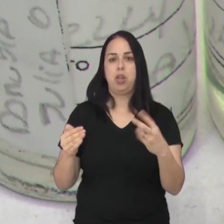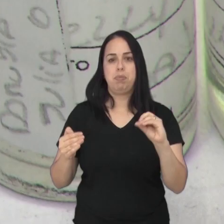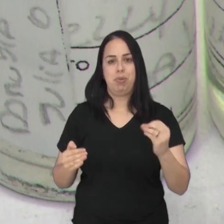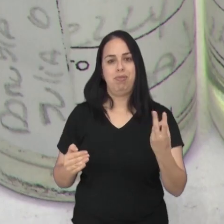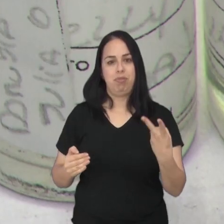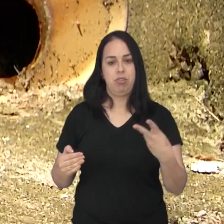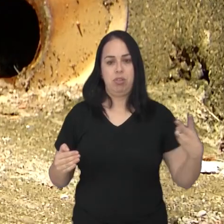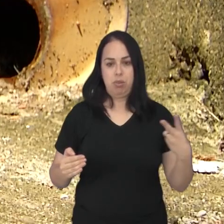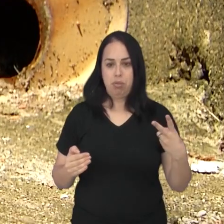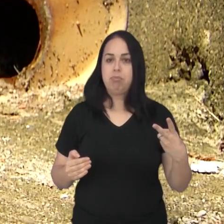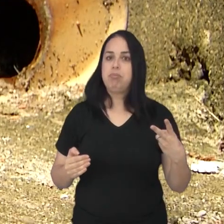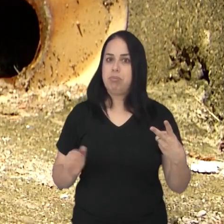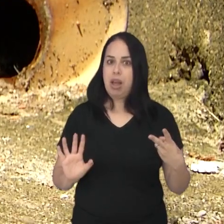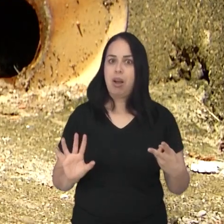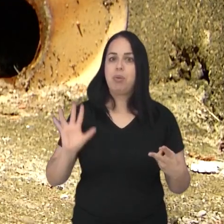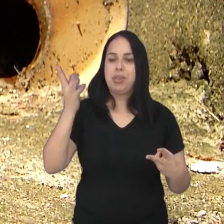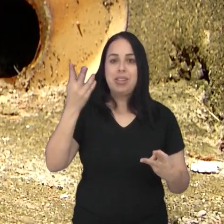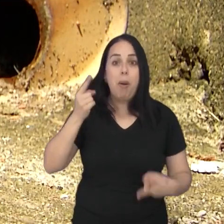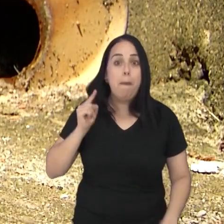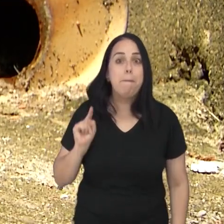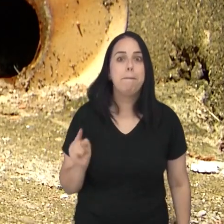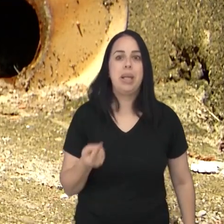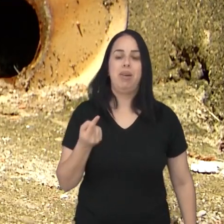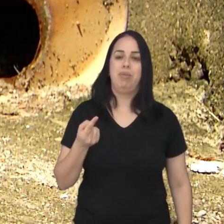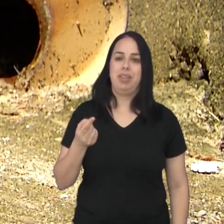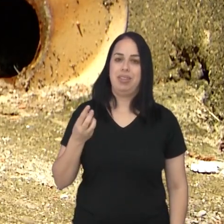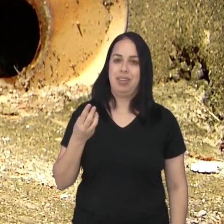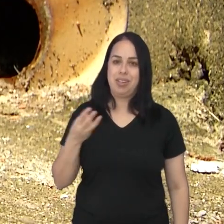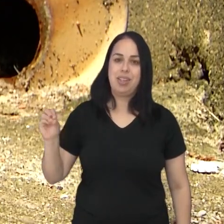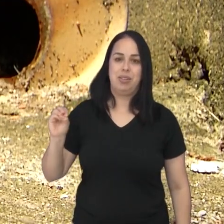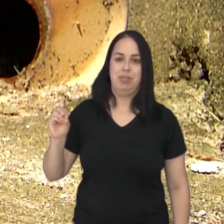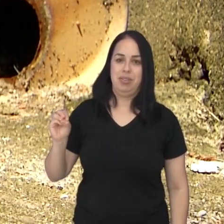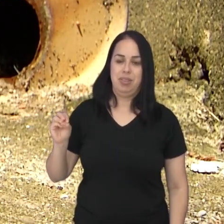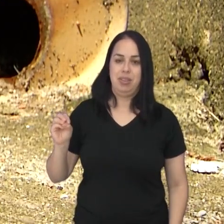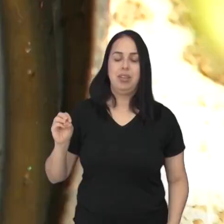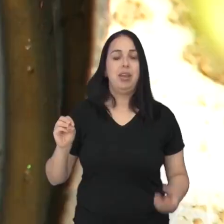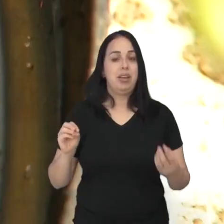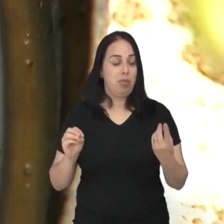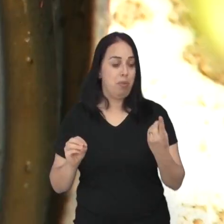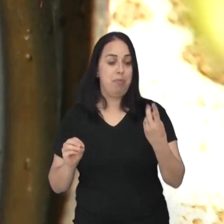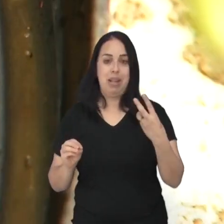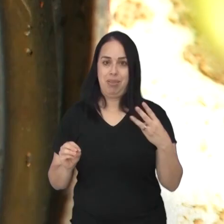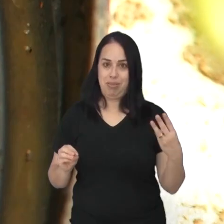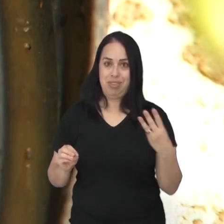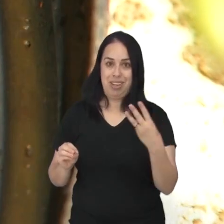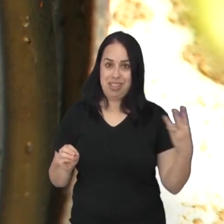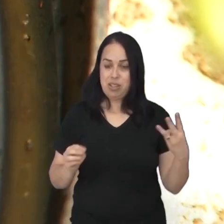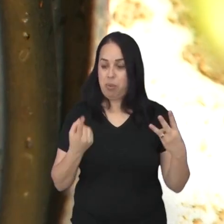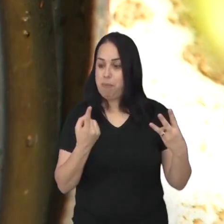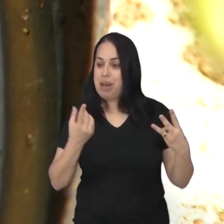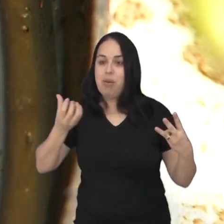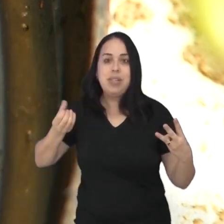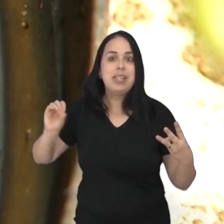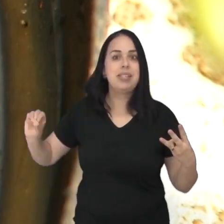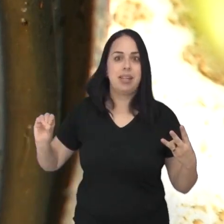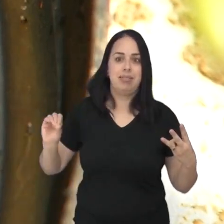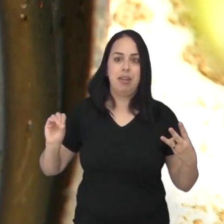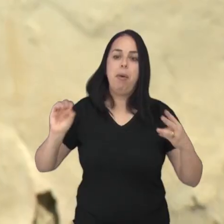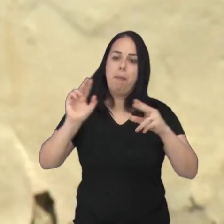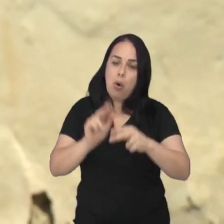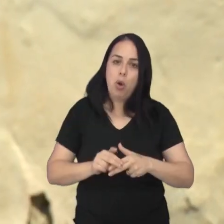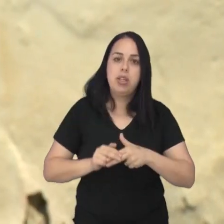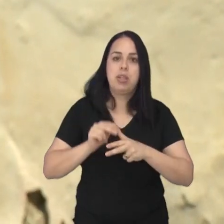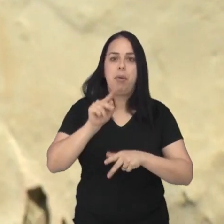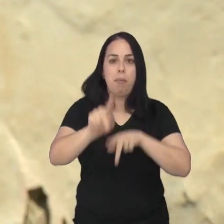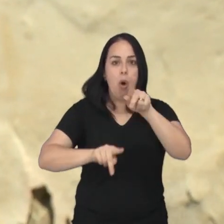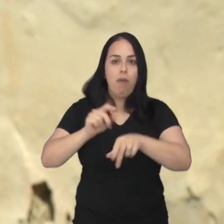ano anterior. As ocorrências passaram de 1.300.000 casos para 1.600.000 ocorrências.